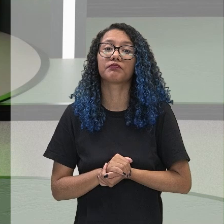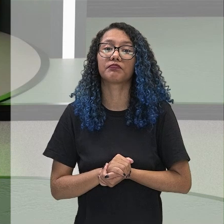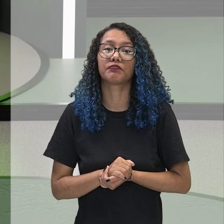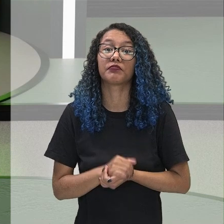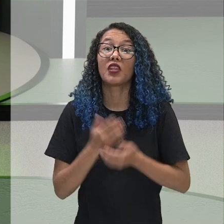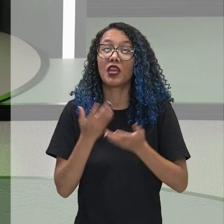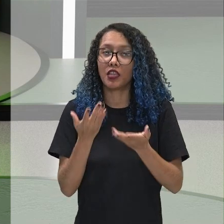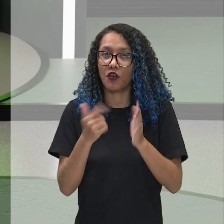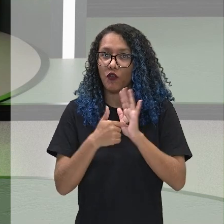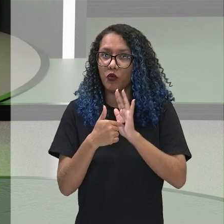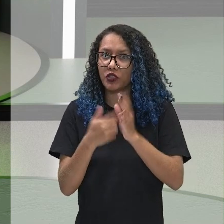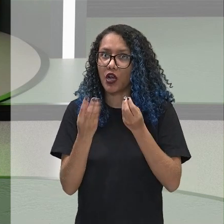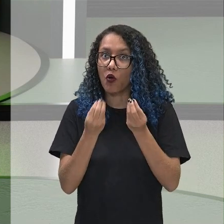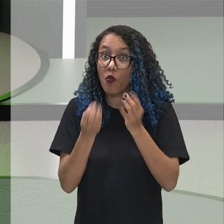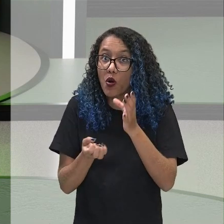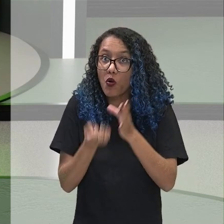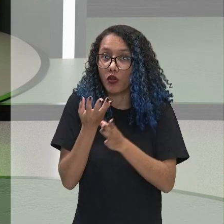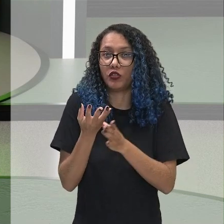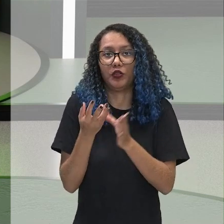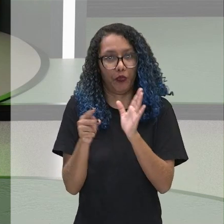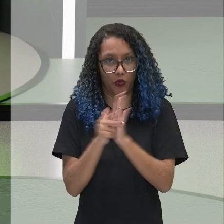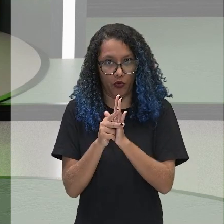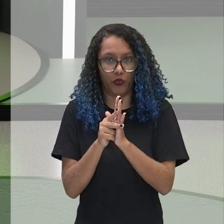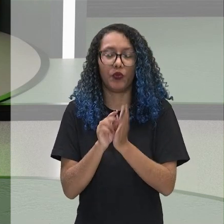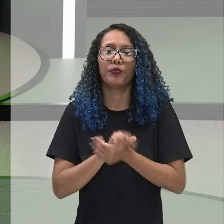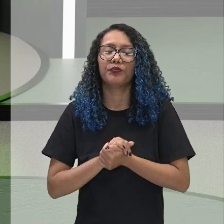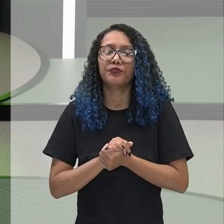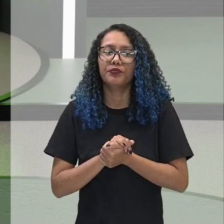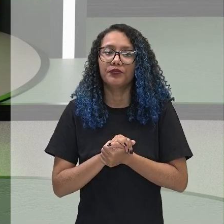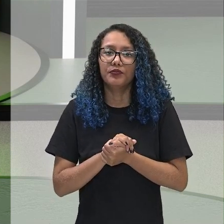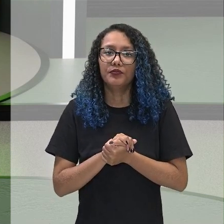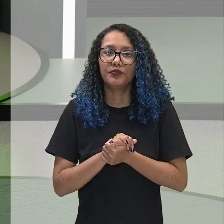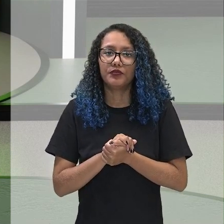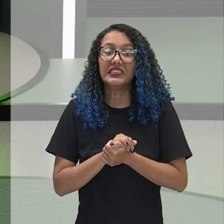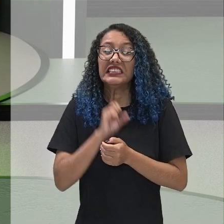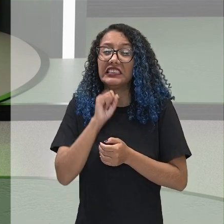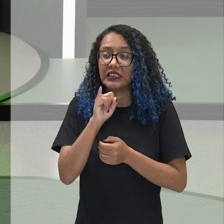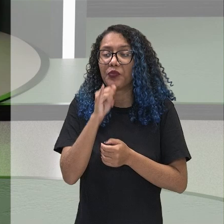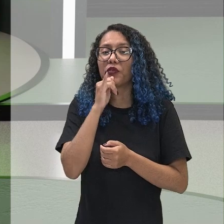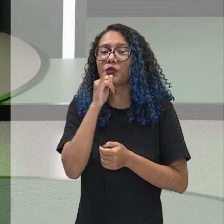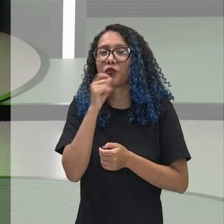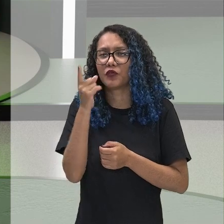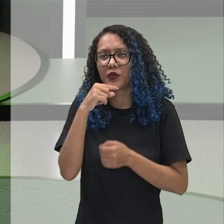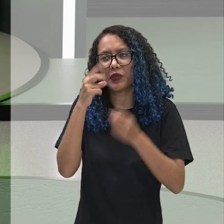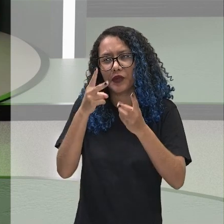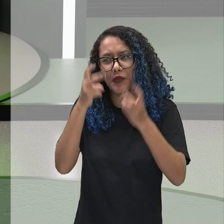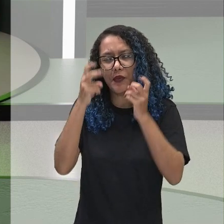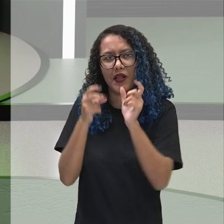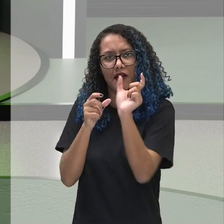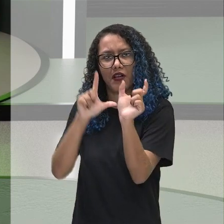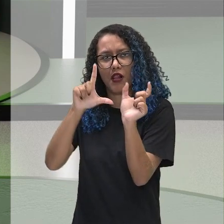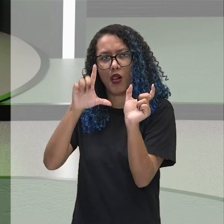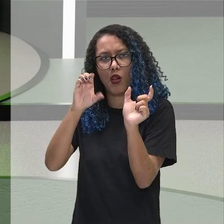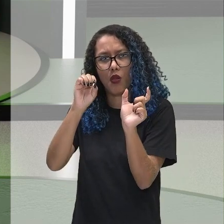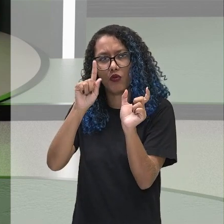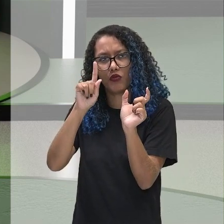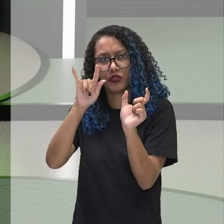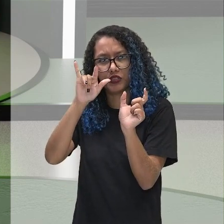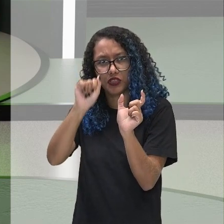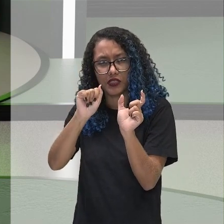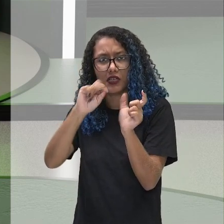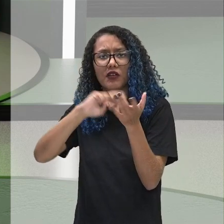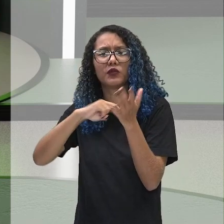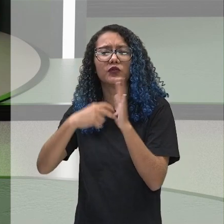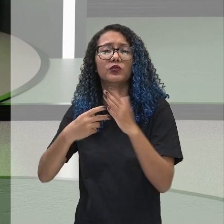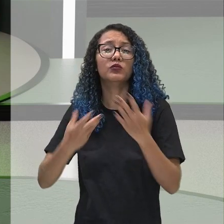a etimologia da palavra. Toda vez que você vê a palavra logia,